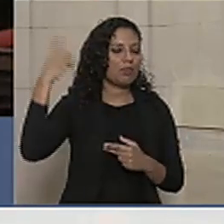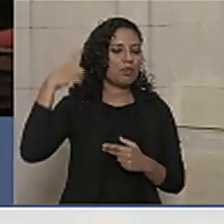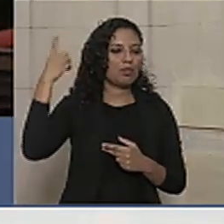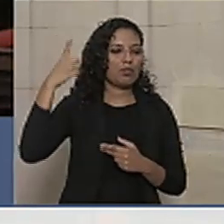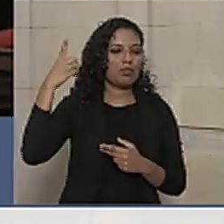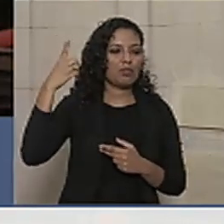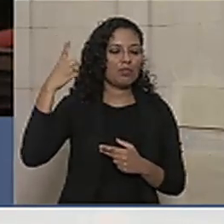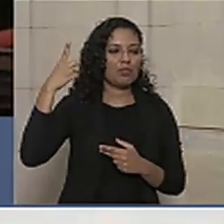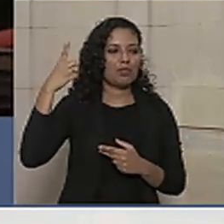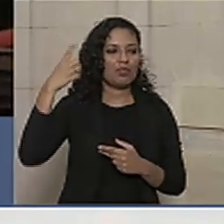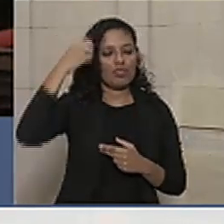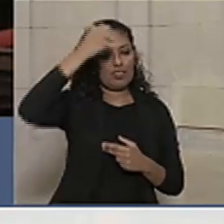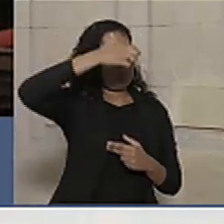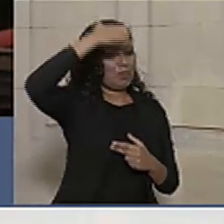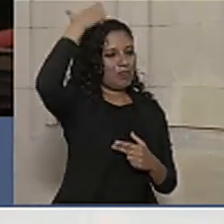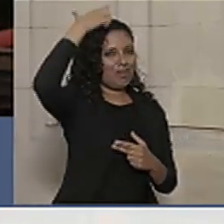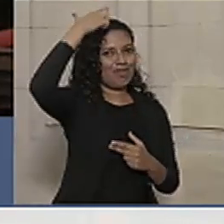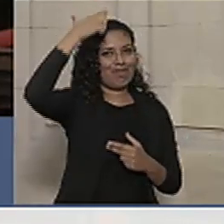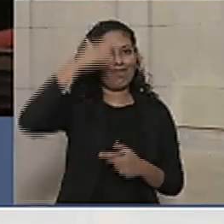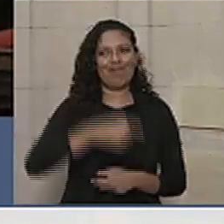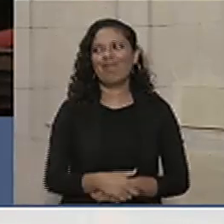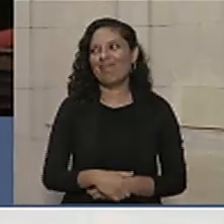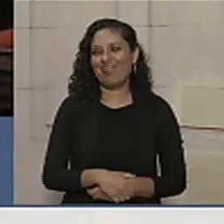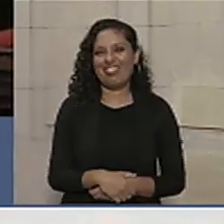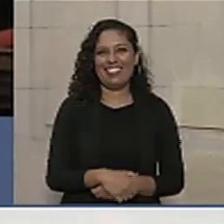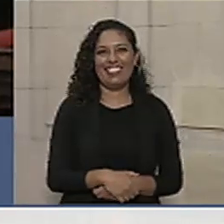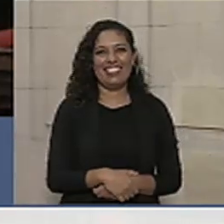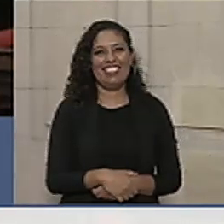uma raridade, o deputado Luiz Paulo.